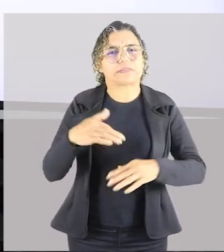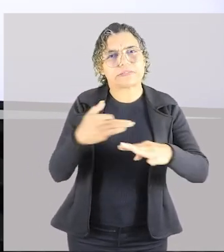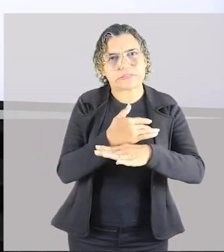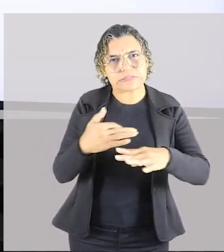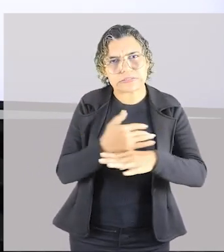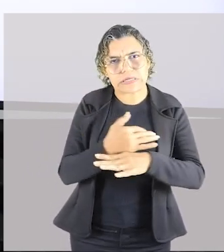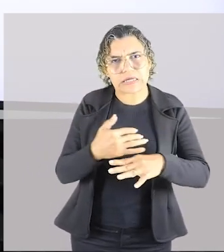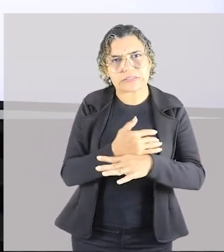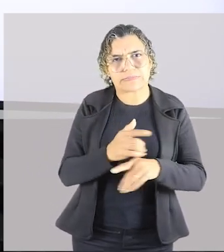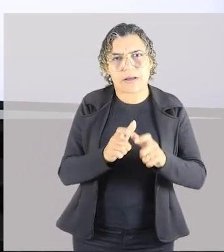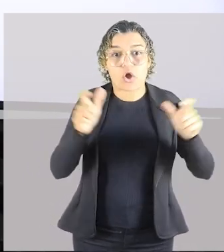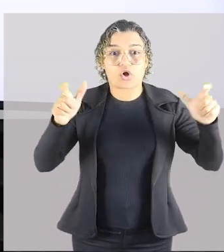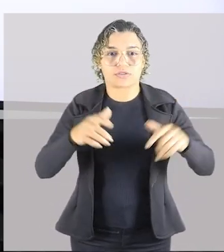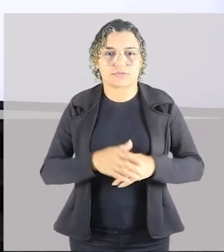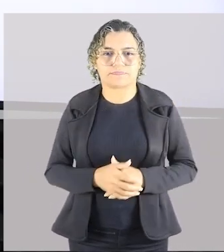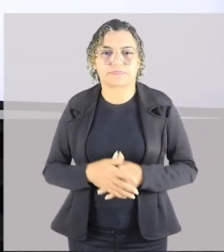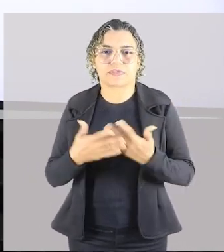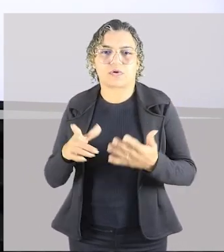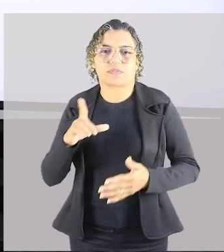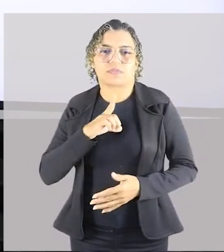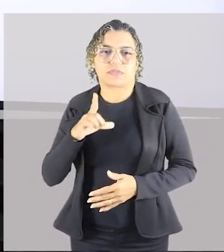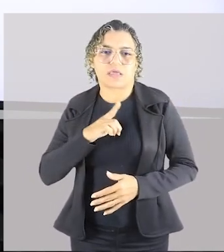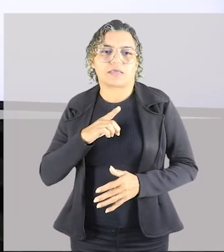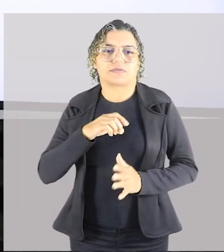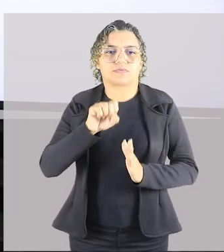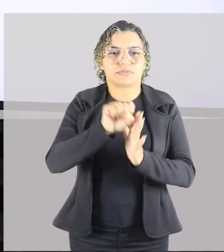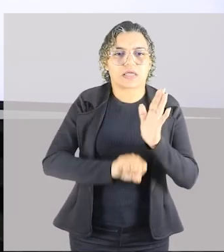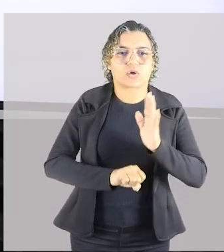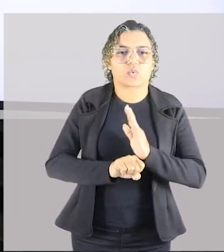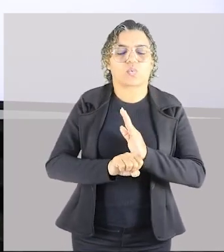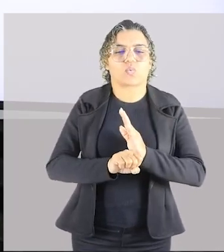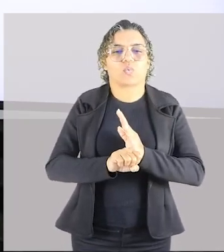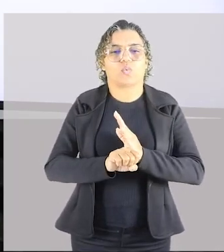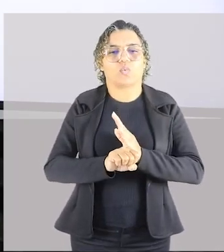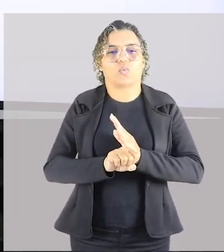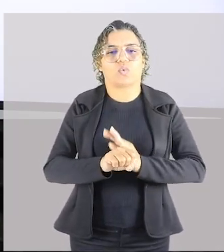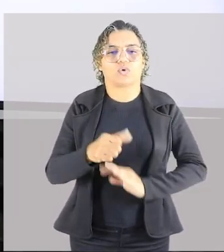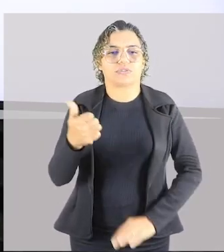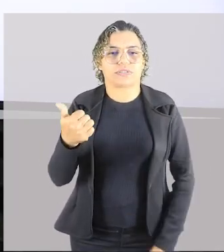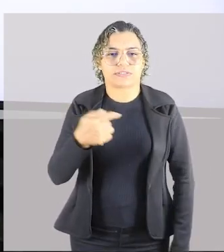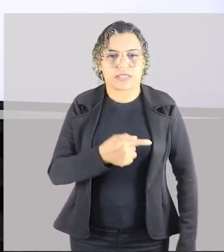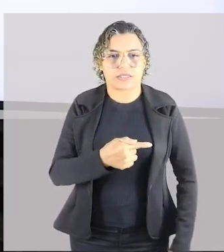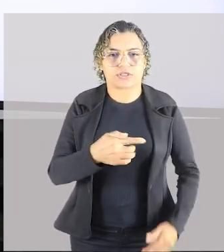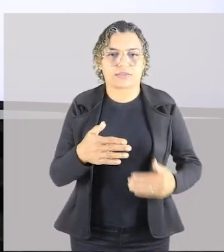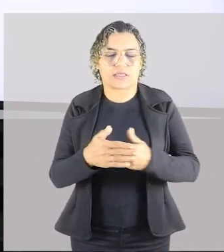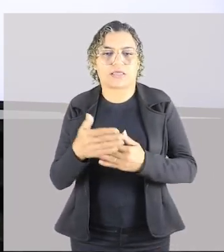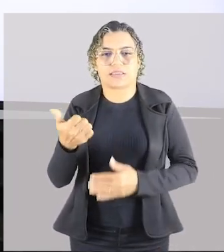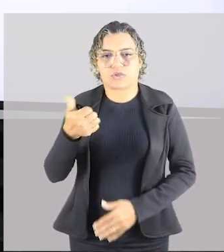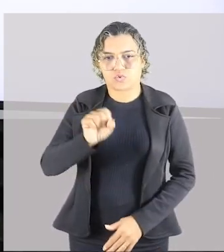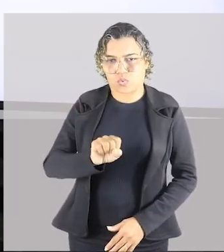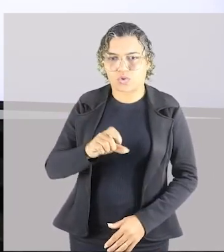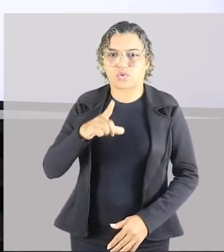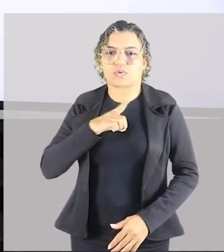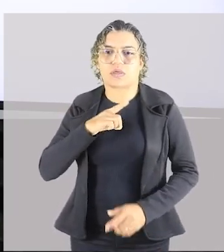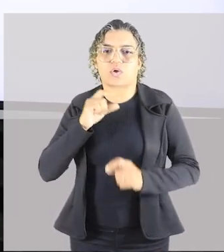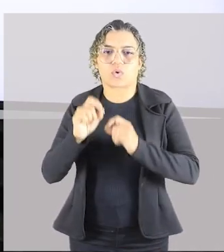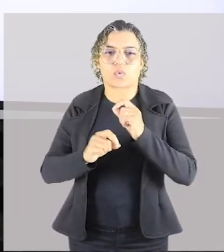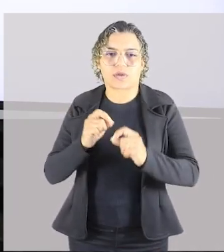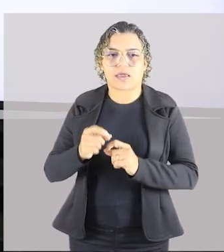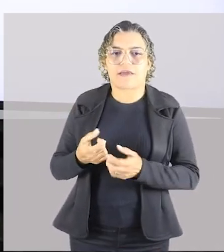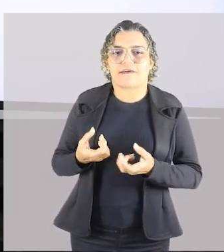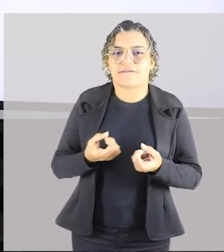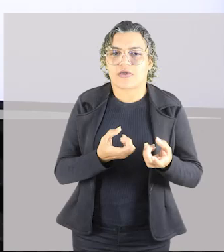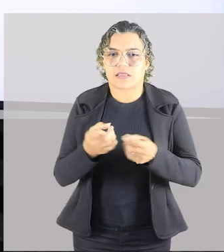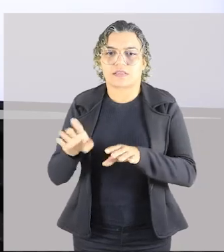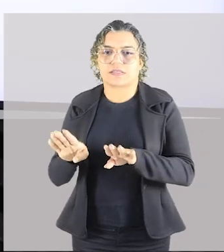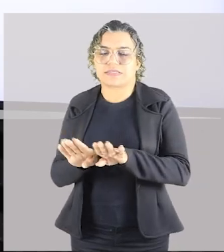nós vamos ter o surgimento, olha aí, ó, de alguns centros urbanos muito importantes, principalmente atreladas ao ciclo do ouro. É ali que tu